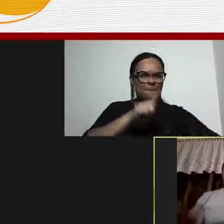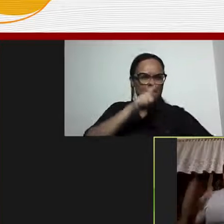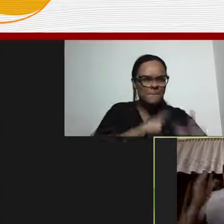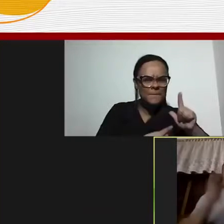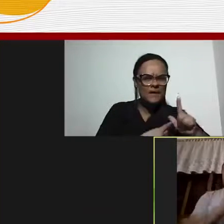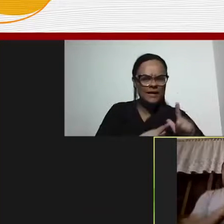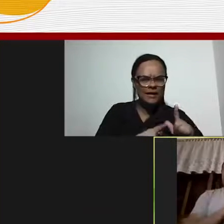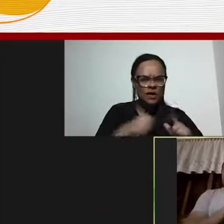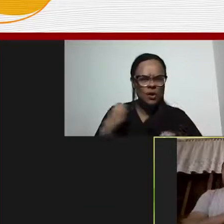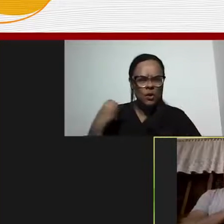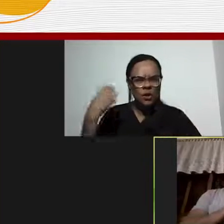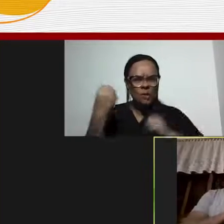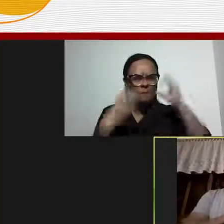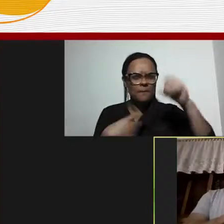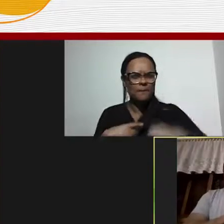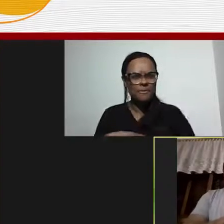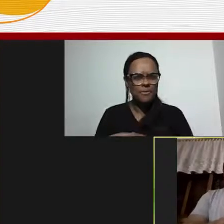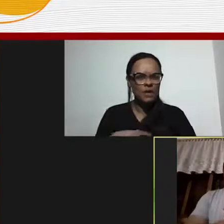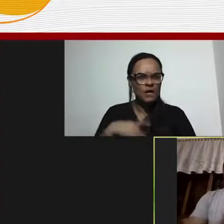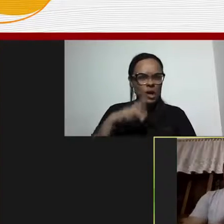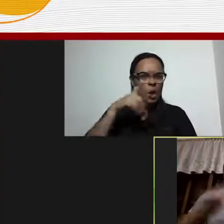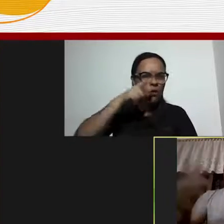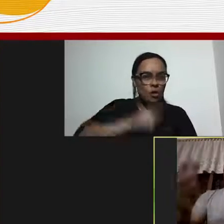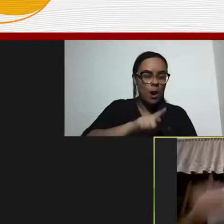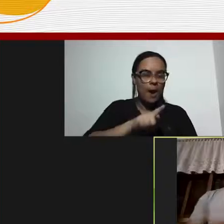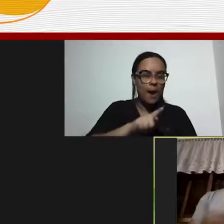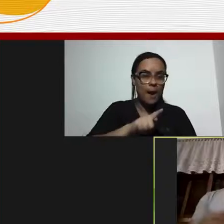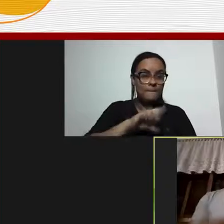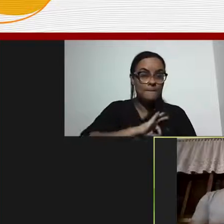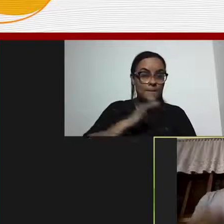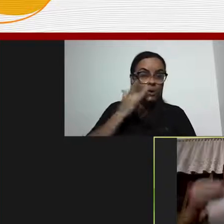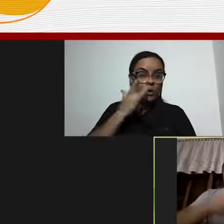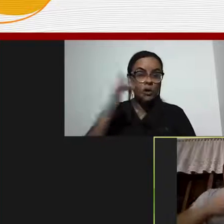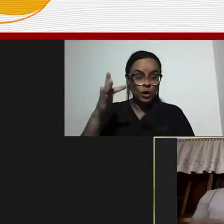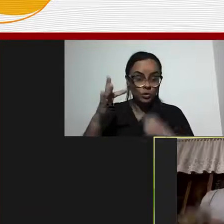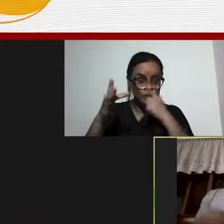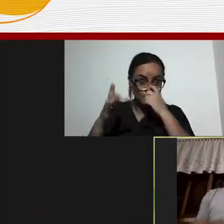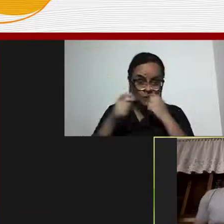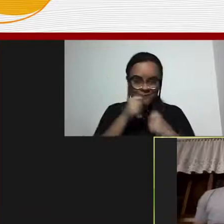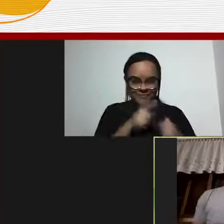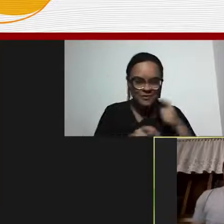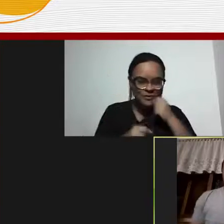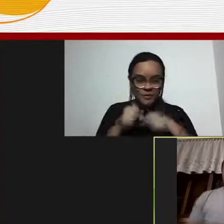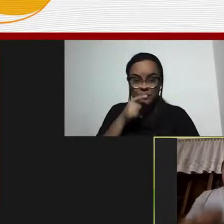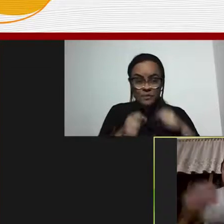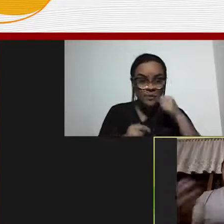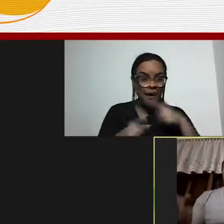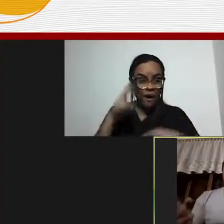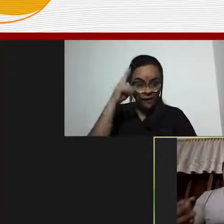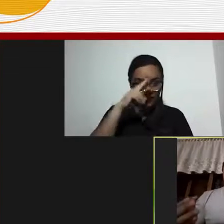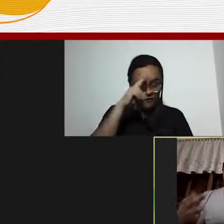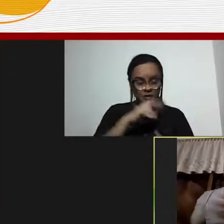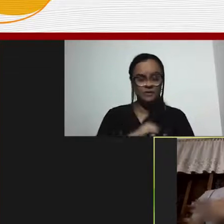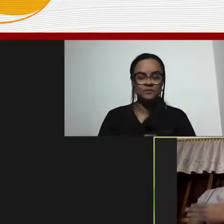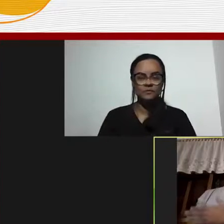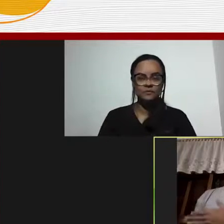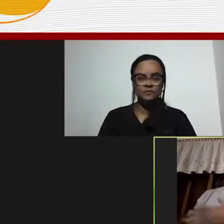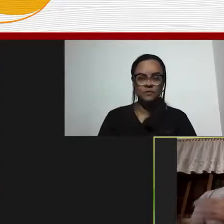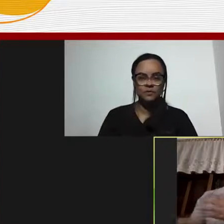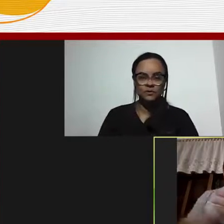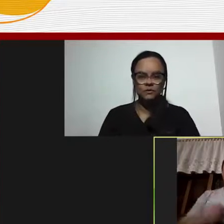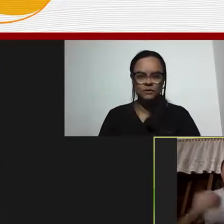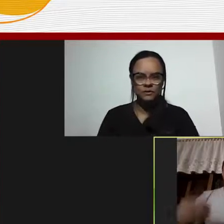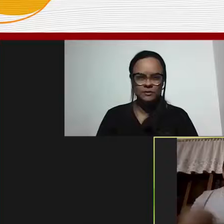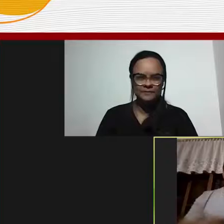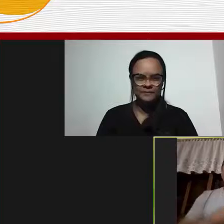indo viajar, já era para eu ganhar medalha de ouro. E aí, eu brincando com eles, você falando, eu me lembrei. E eu falava